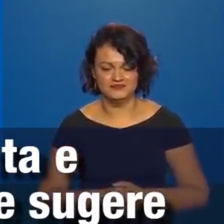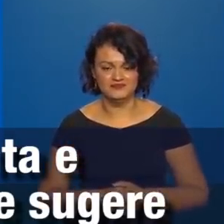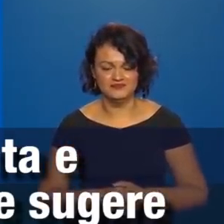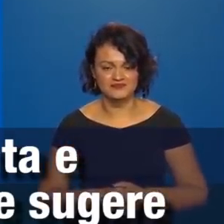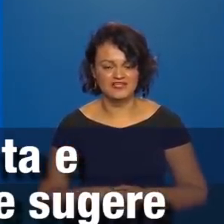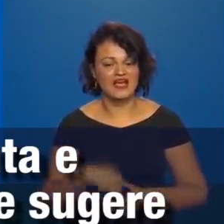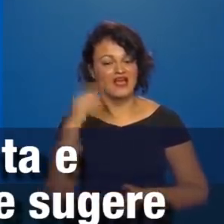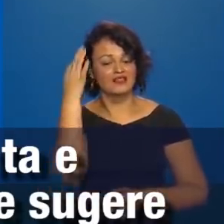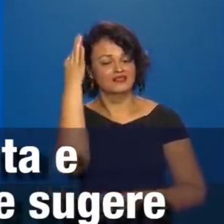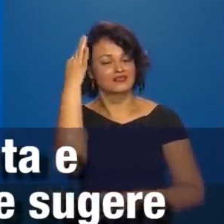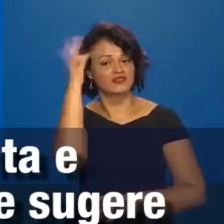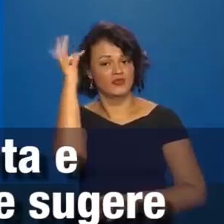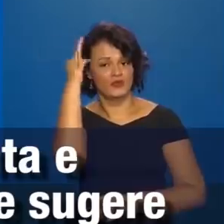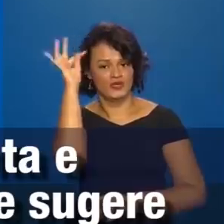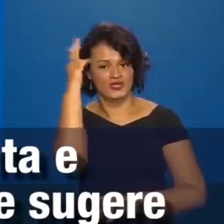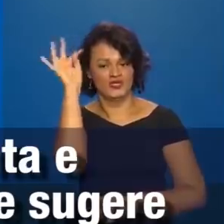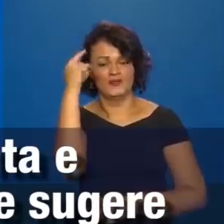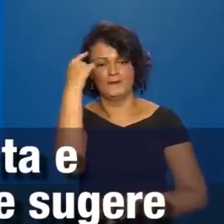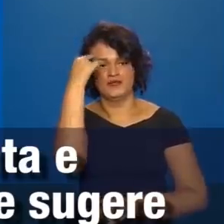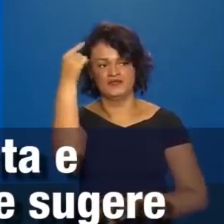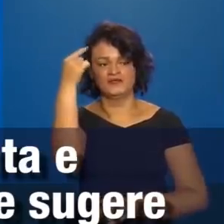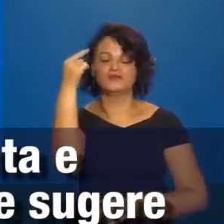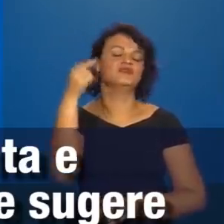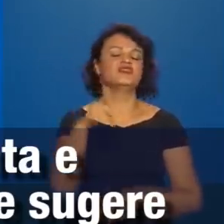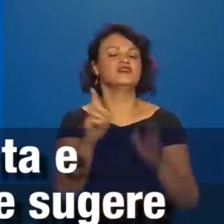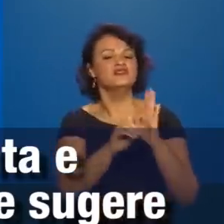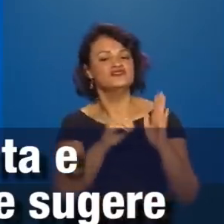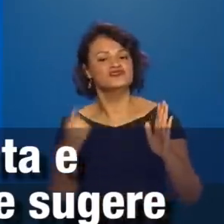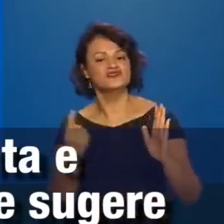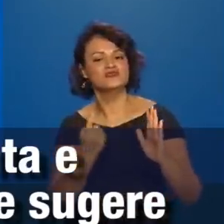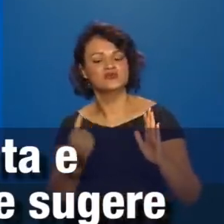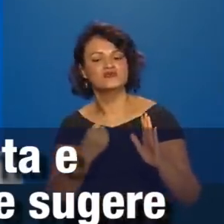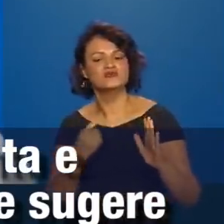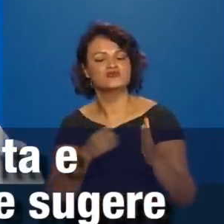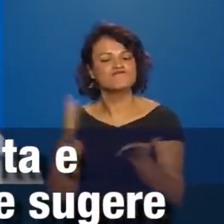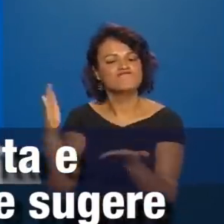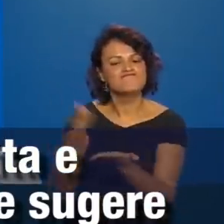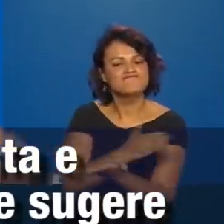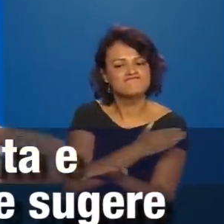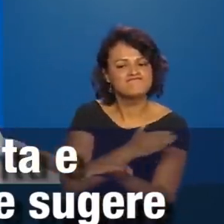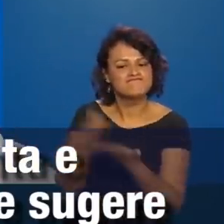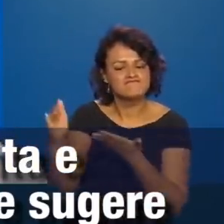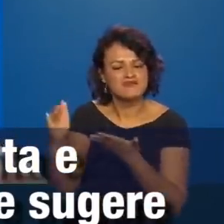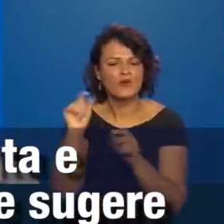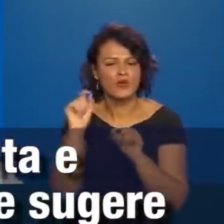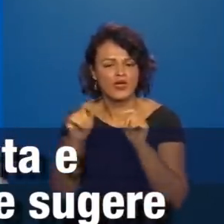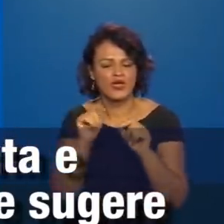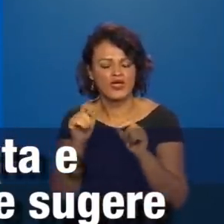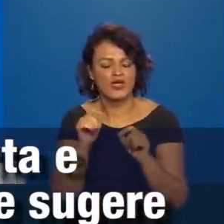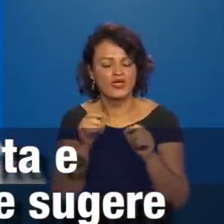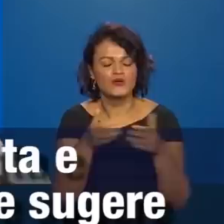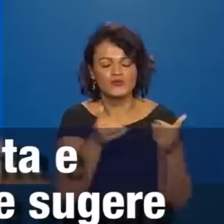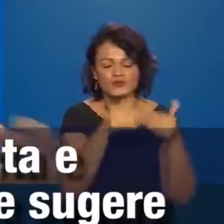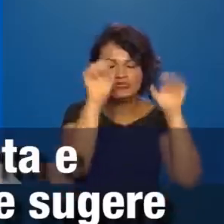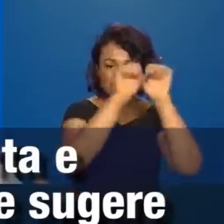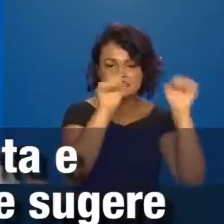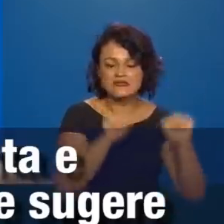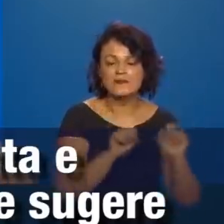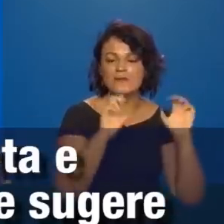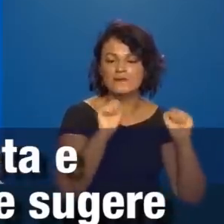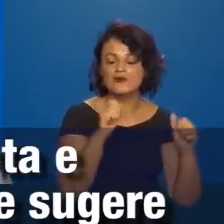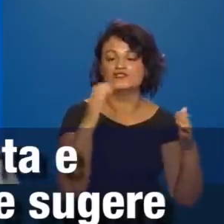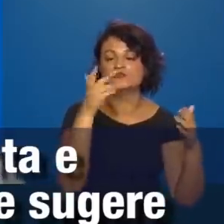A teoria de distanciamento social seletivo, em que eu abro o sistema para que